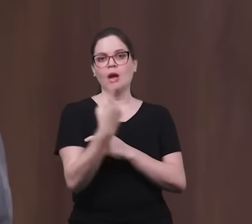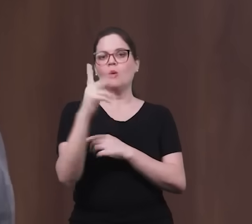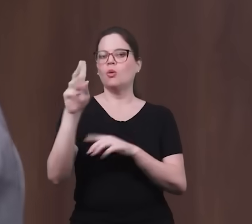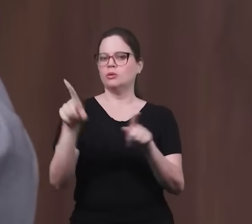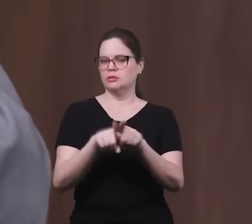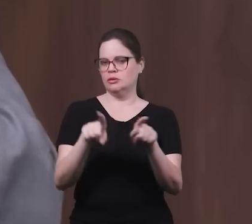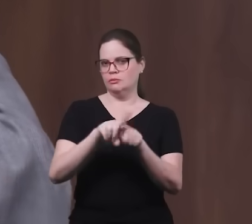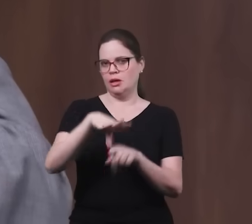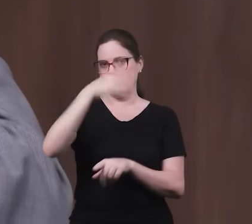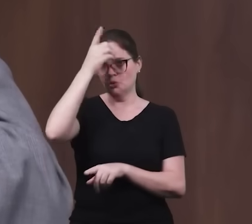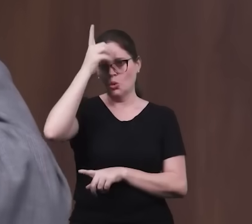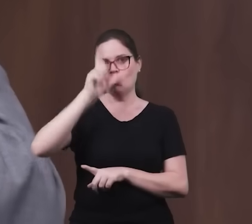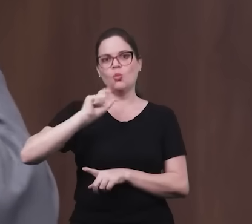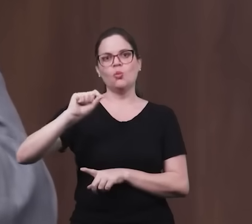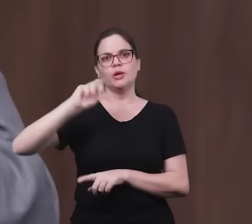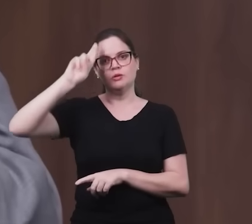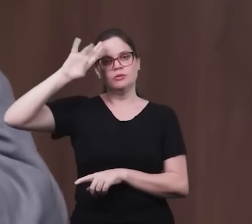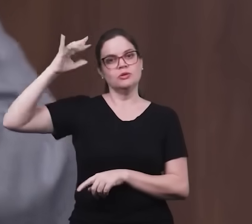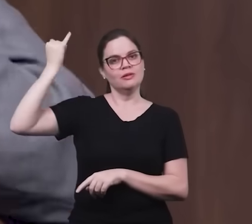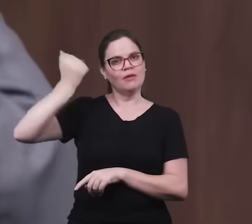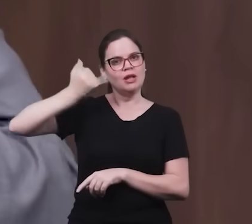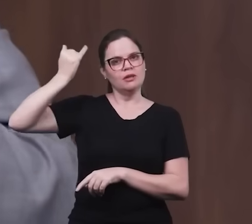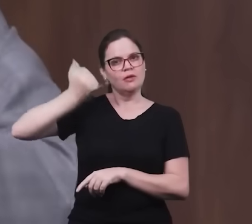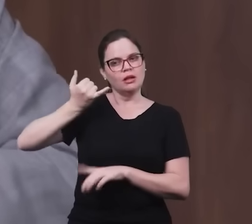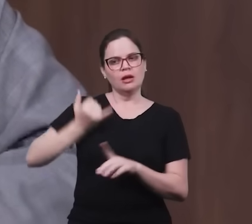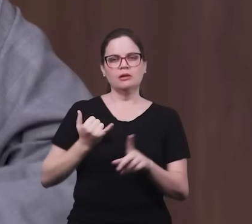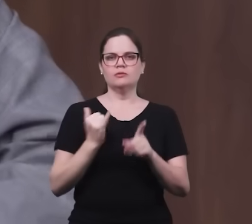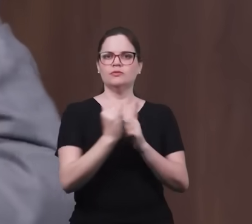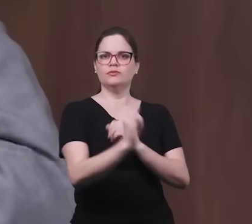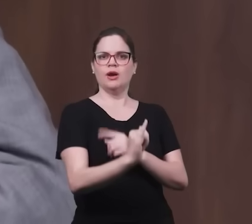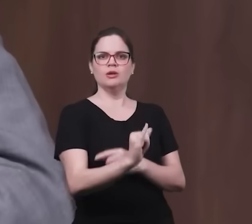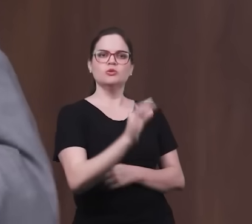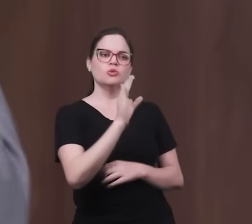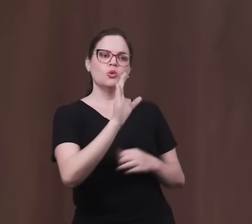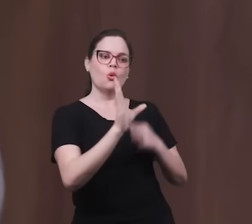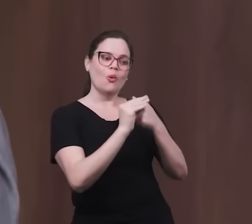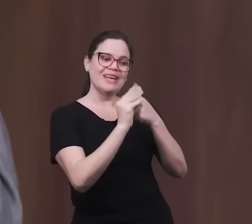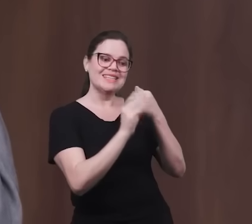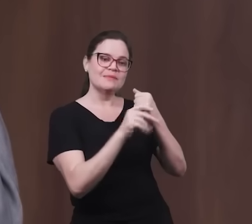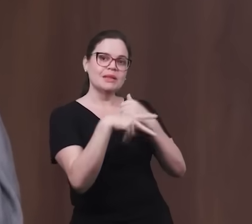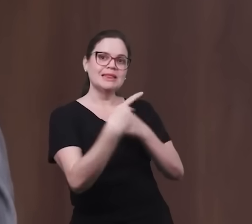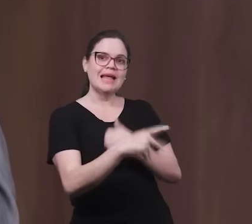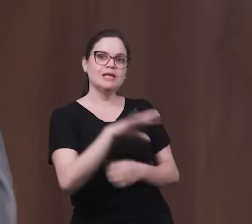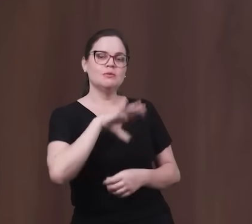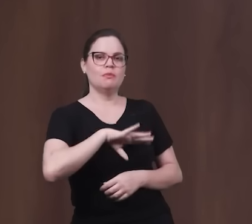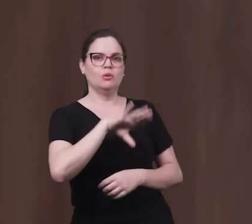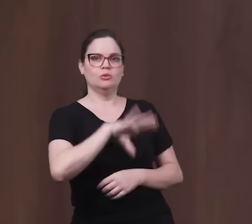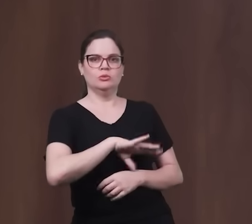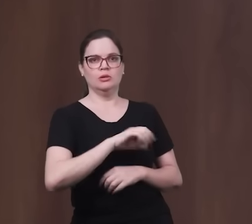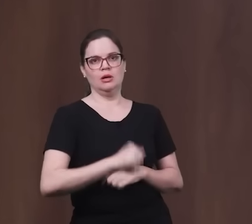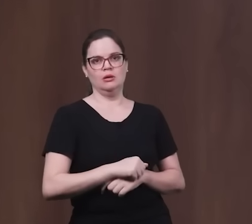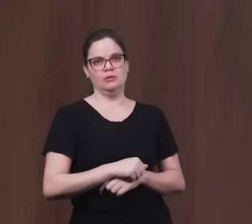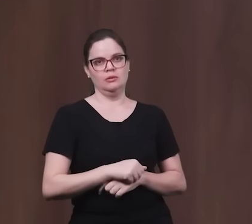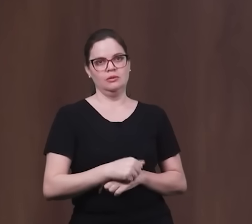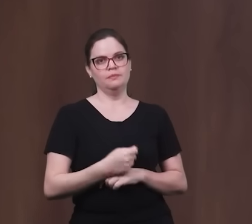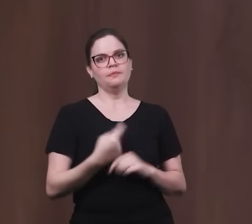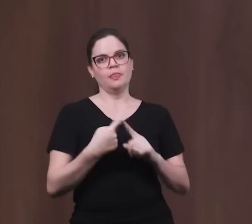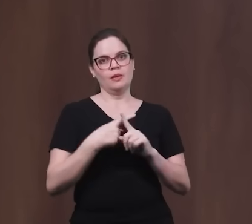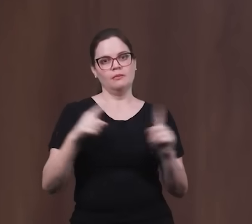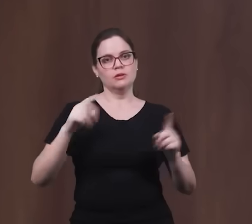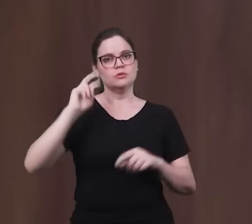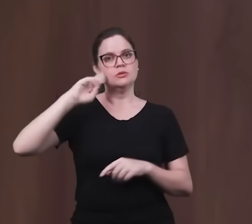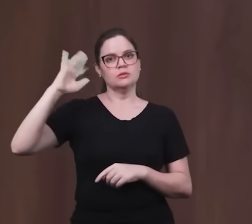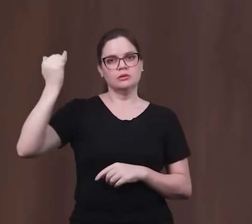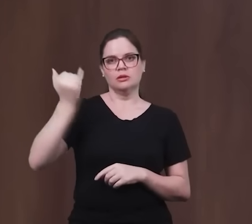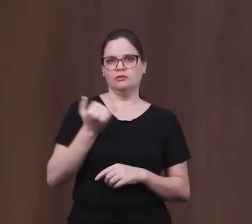diz aquilo que o senhor está colocando no coração dele, está falando. Então ele fala com o conhecimento dele, mas aquilo que o senhor está colocando no